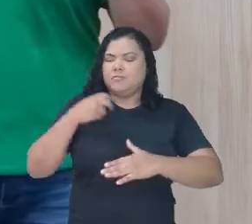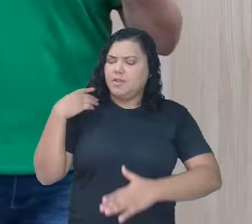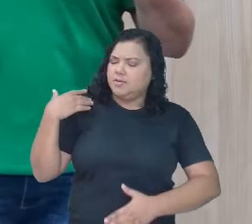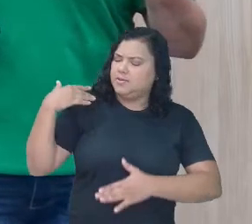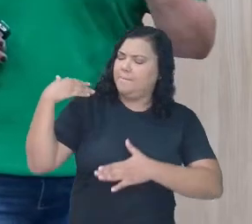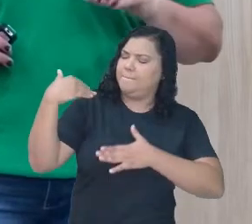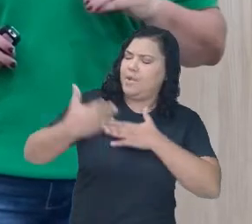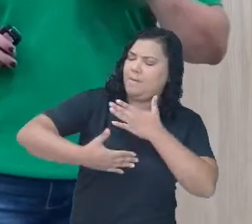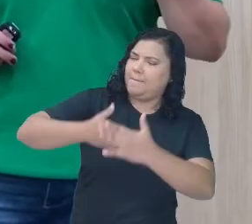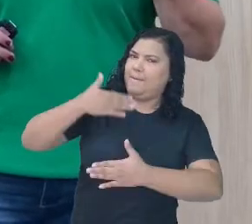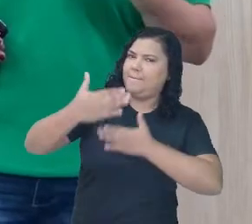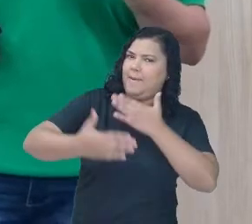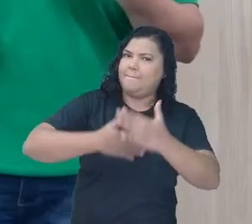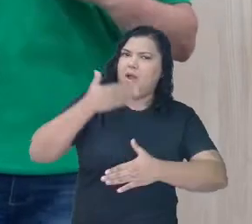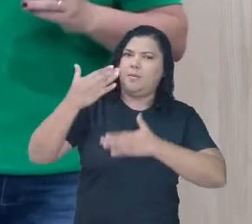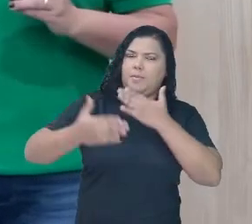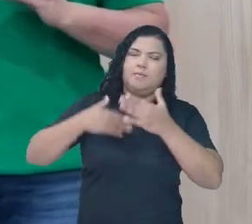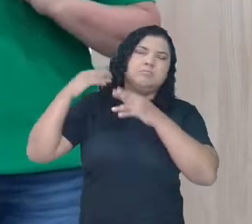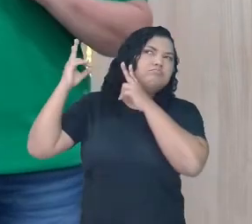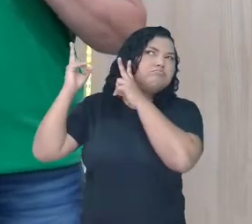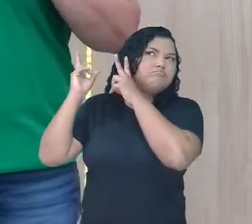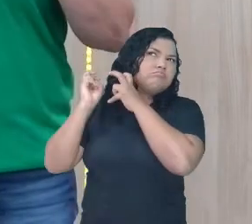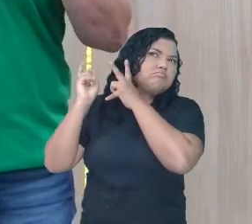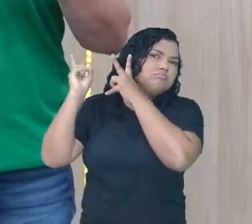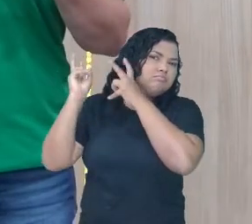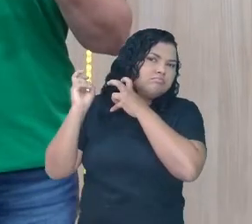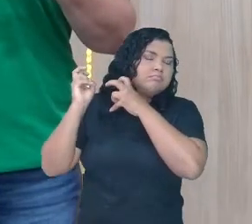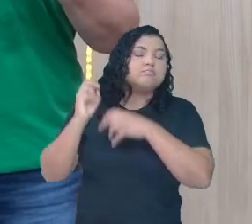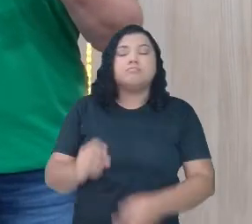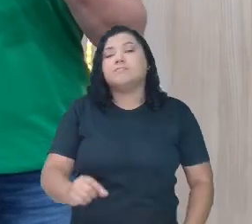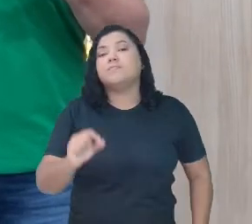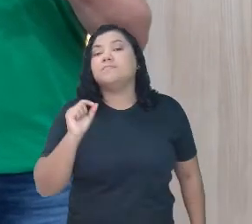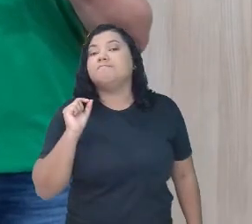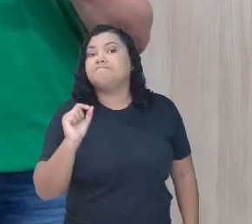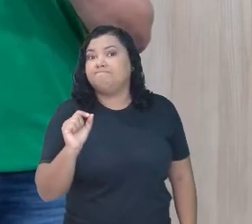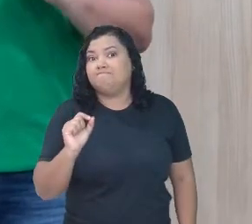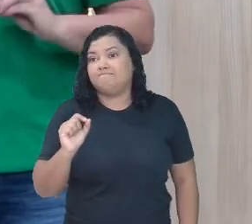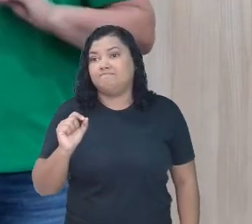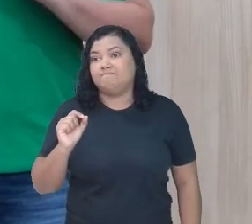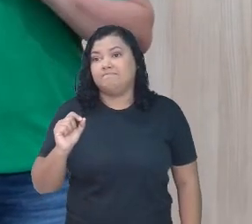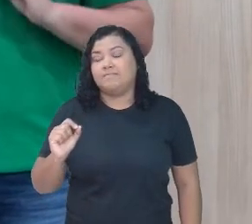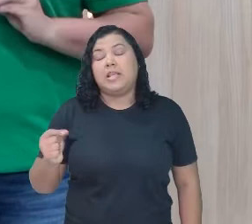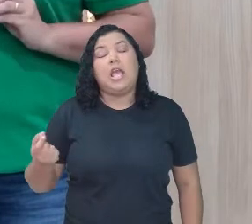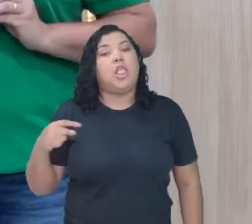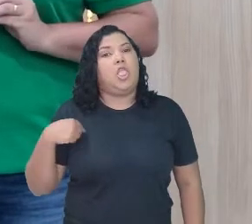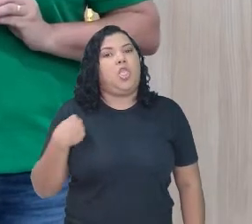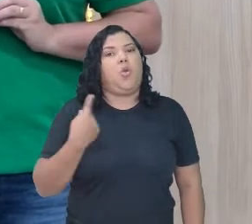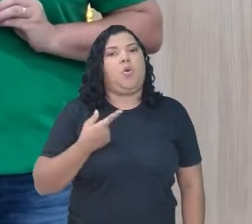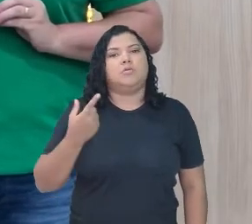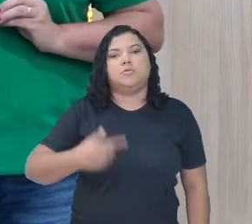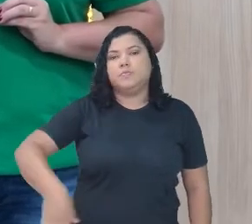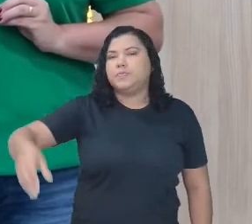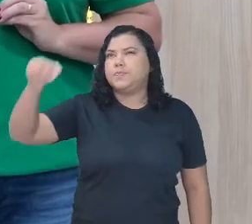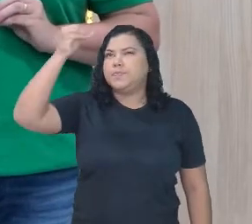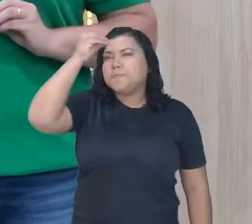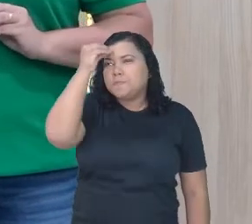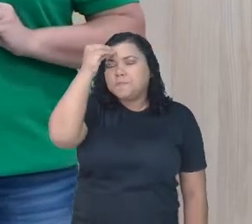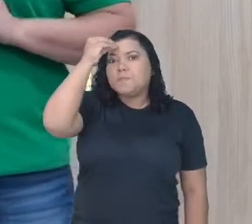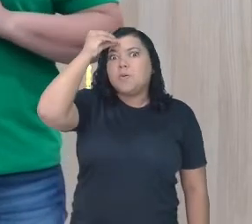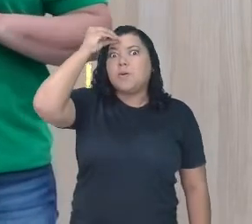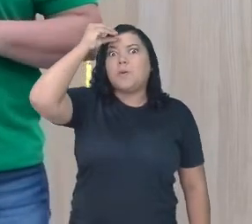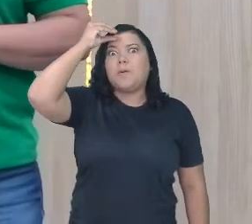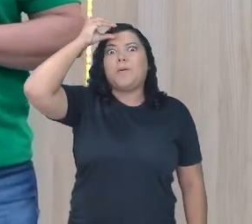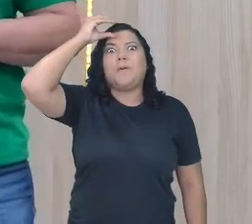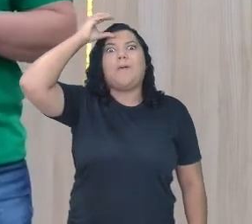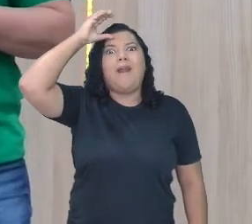de leitura, de ouvir, ele traz para a gente um crescimento intelectual. Vocês